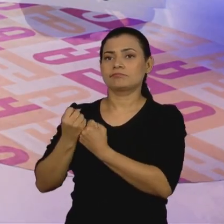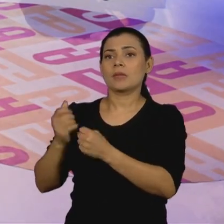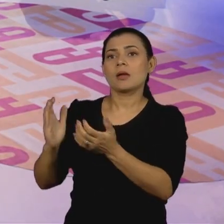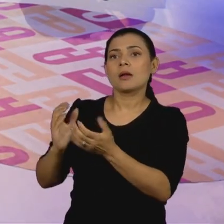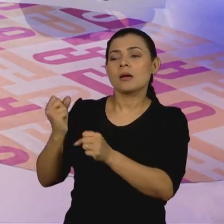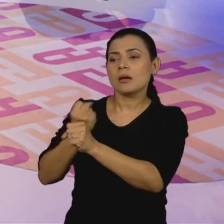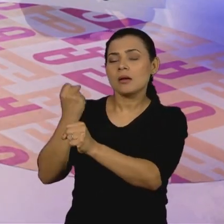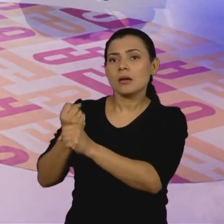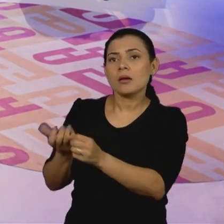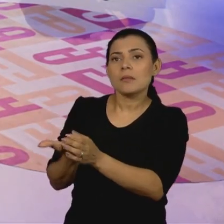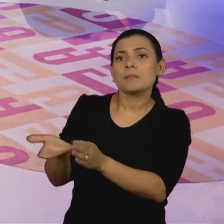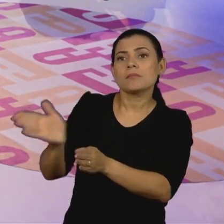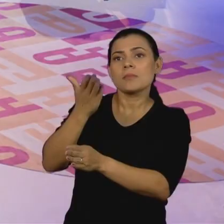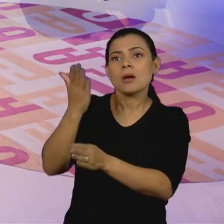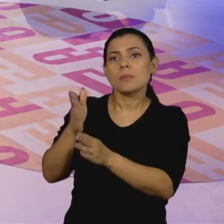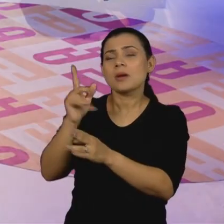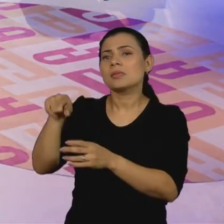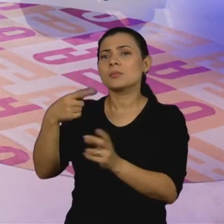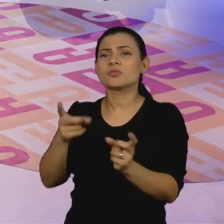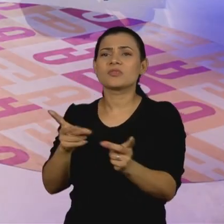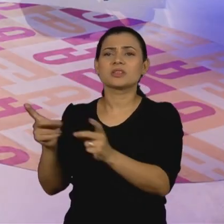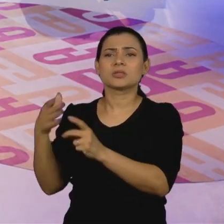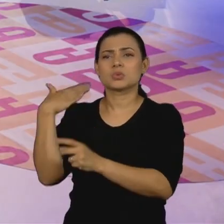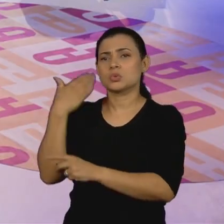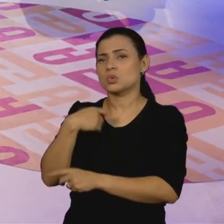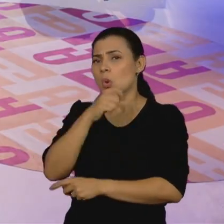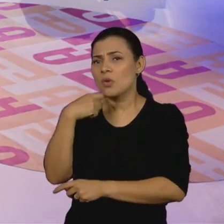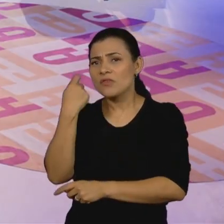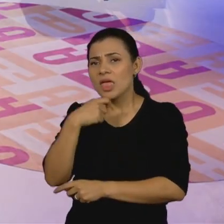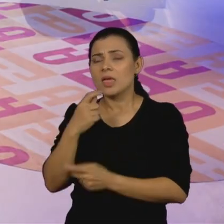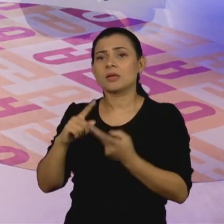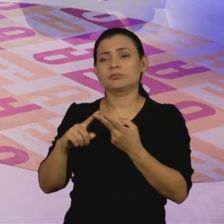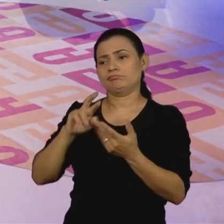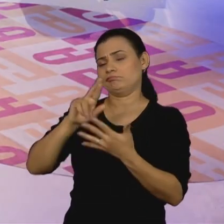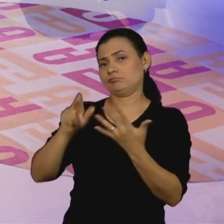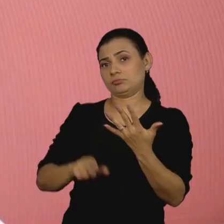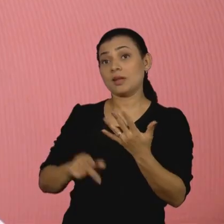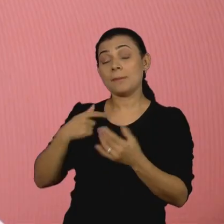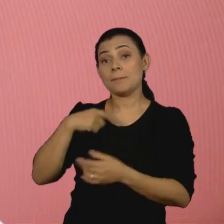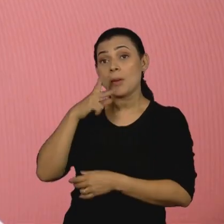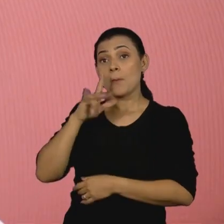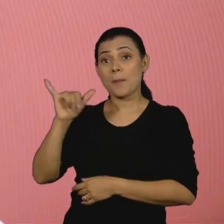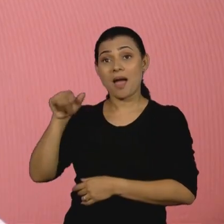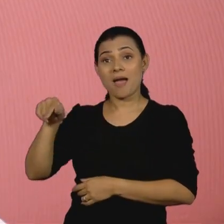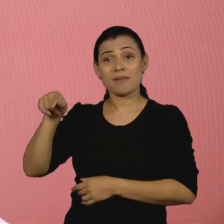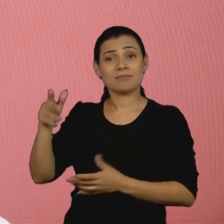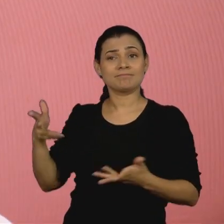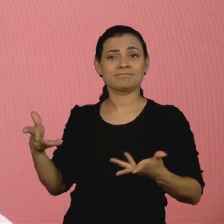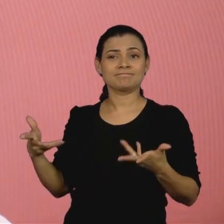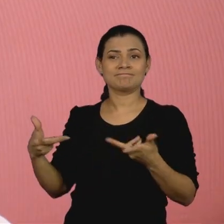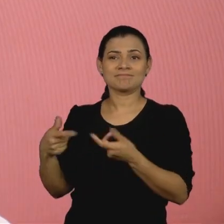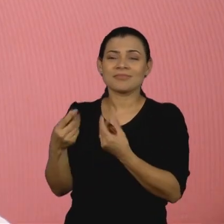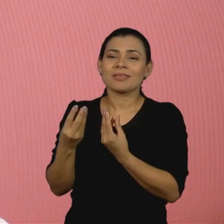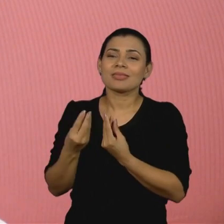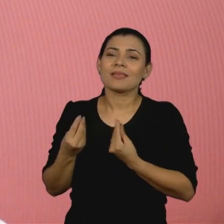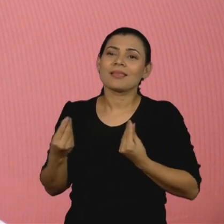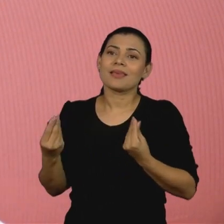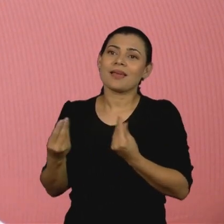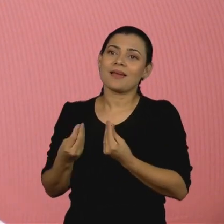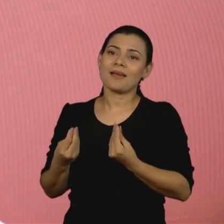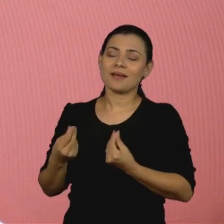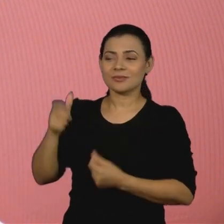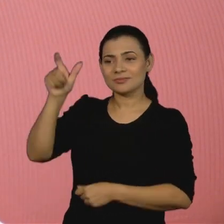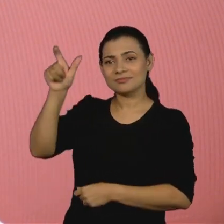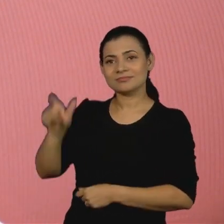trabalhava vendedor de sorvete, não tinha um emprego fixo. E meu pai era muito incrível, muito delicado, assim, um